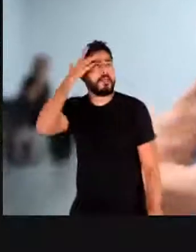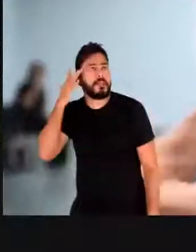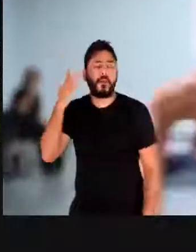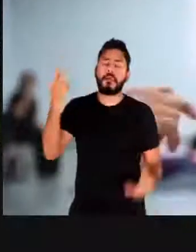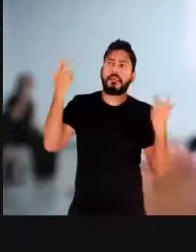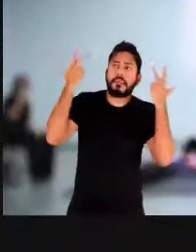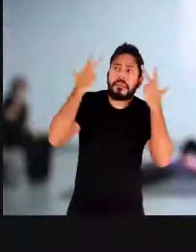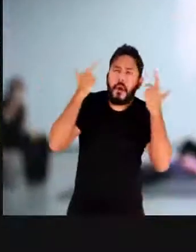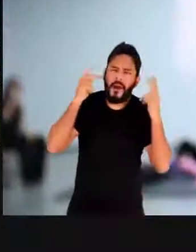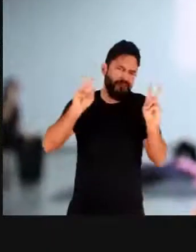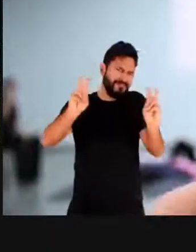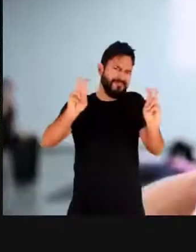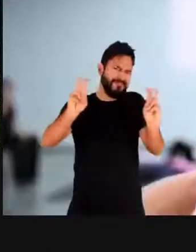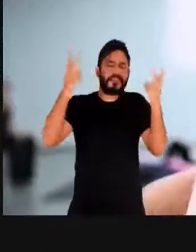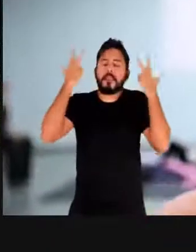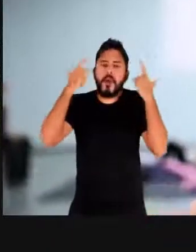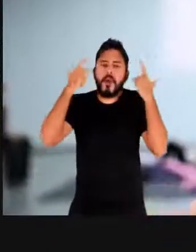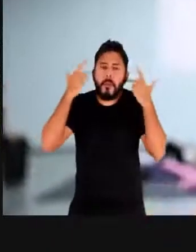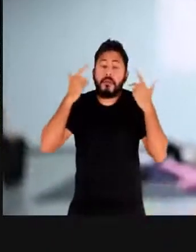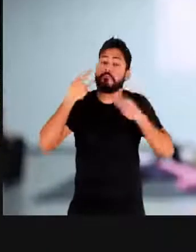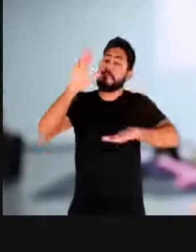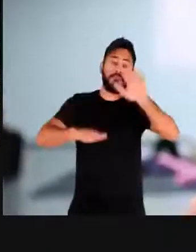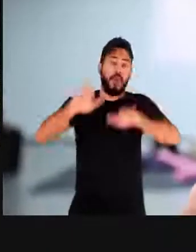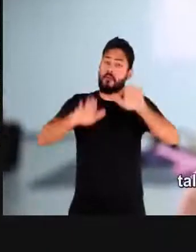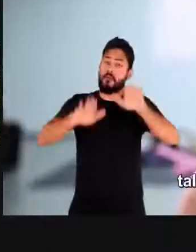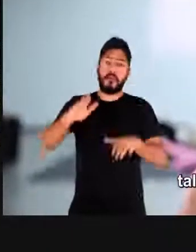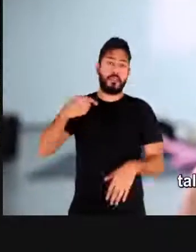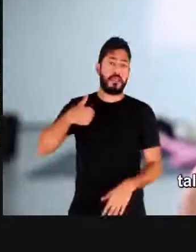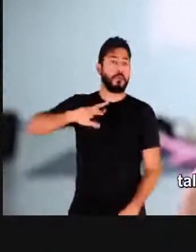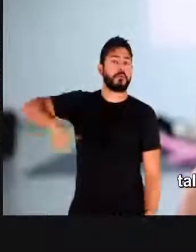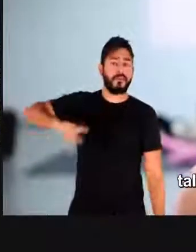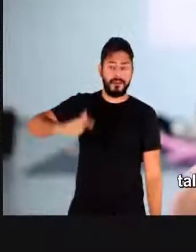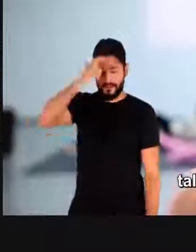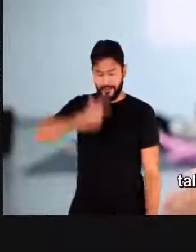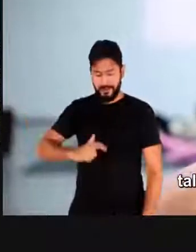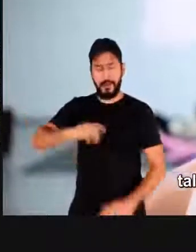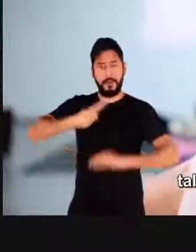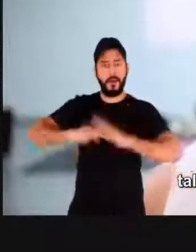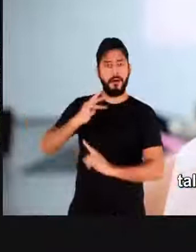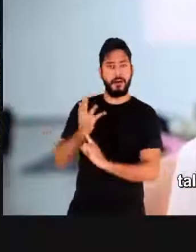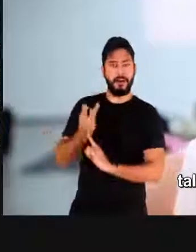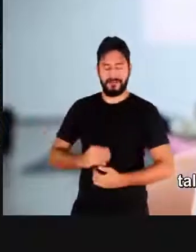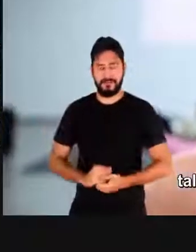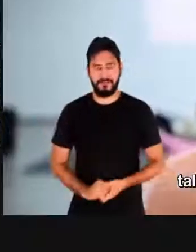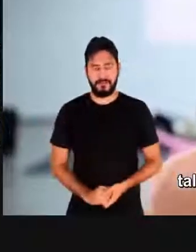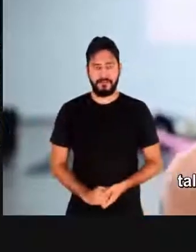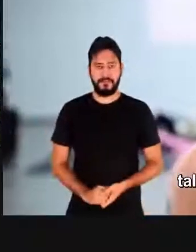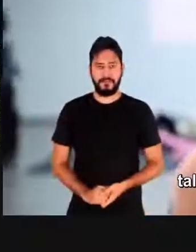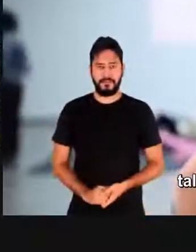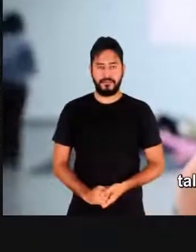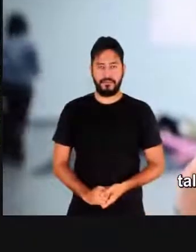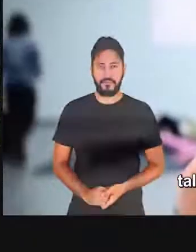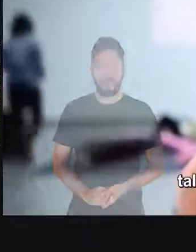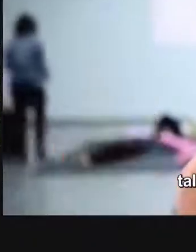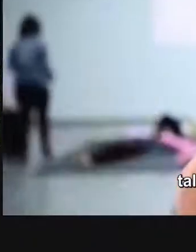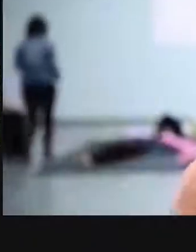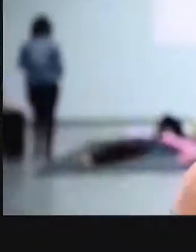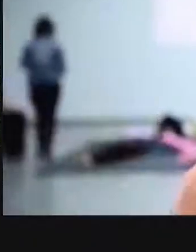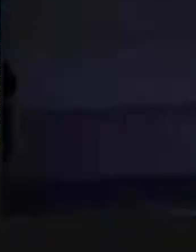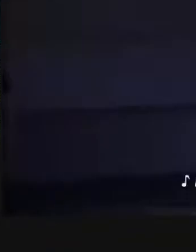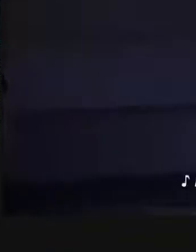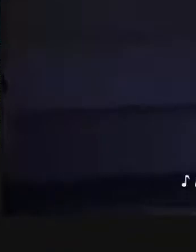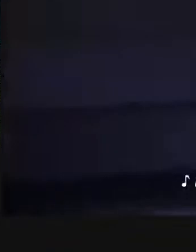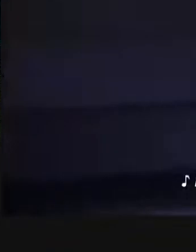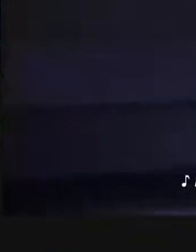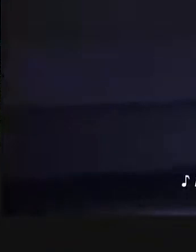entre aspas, normal, talvez eu não seria um artista.